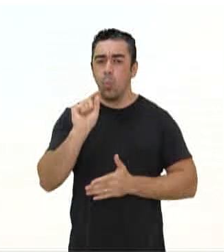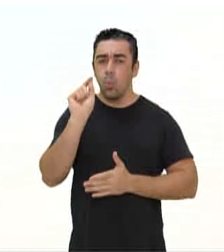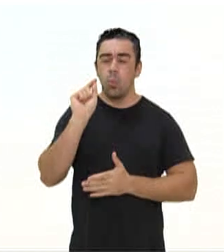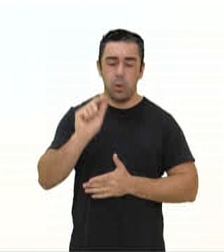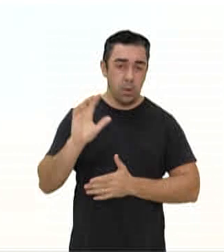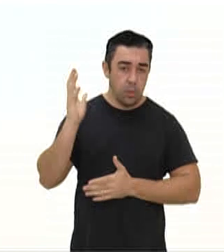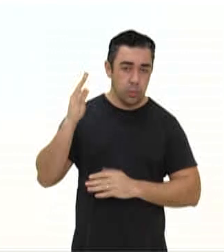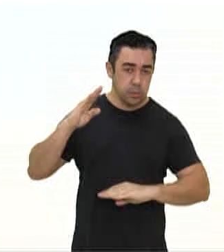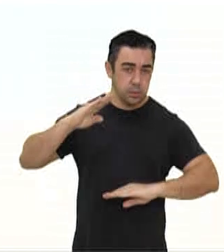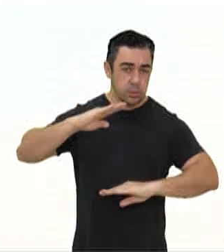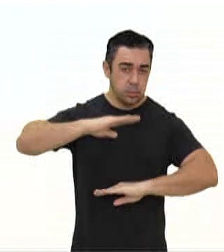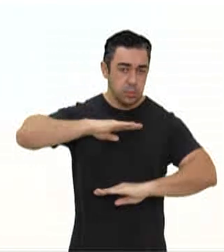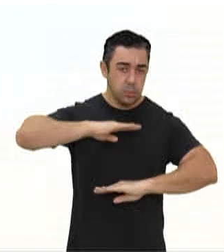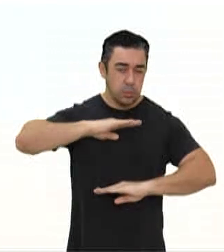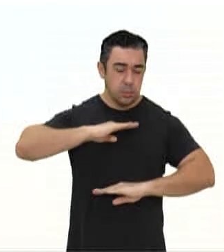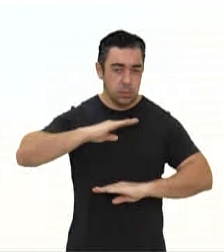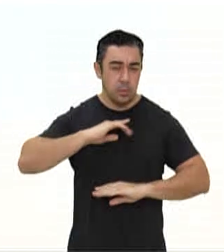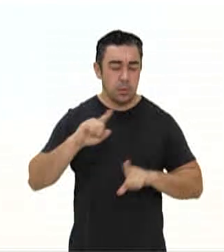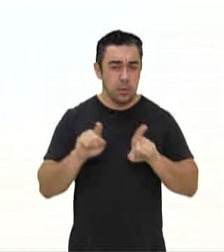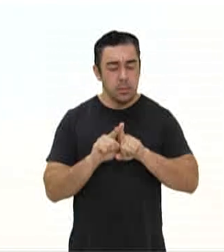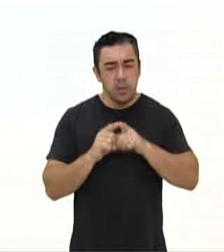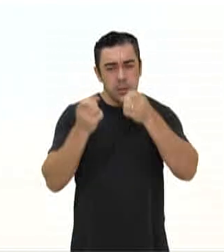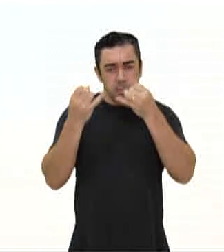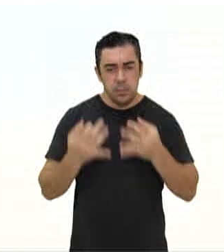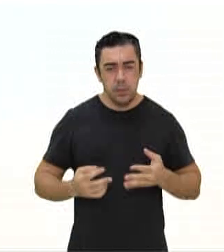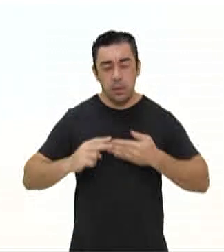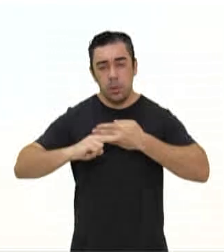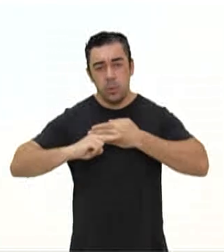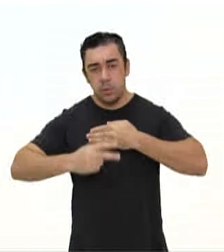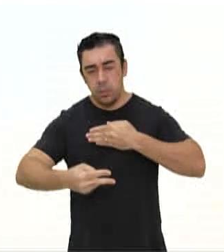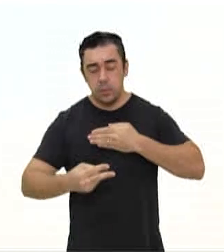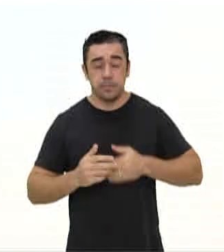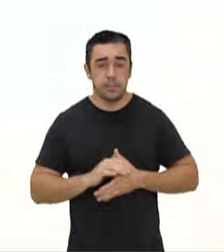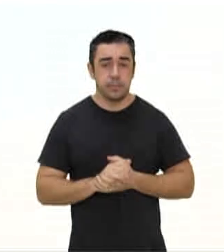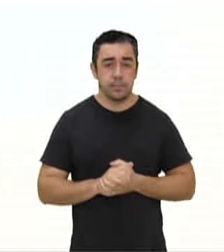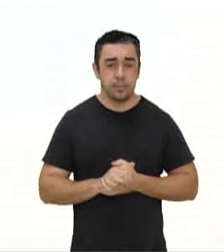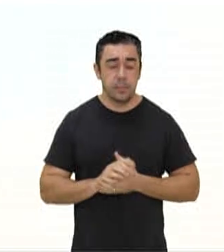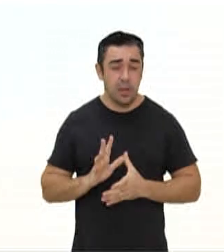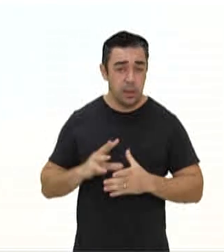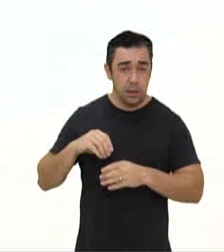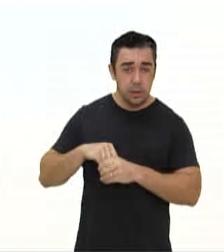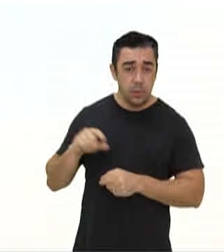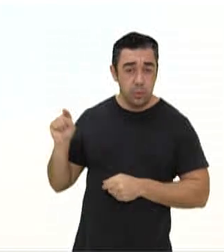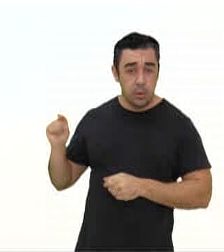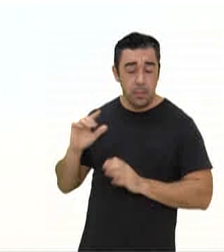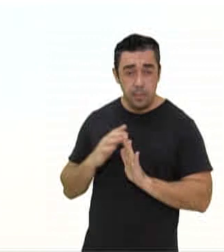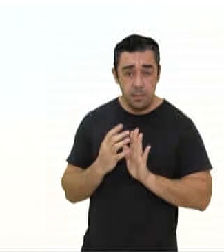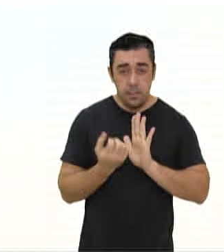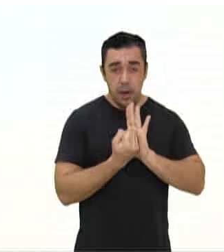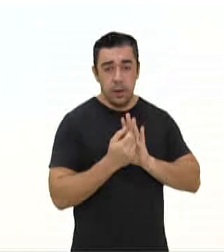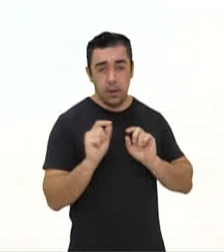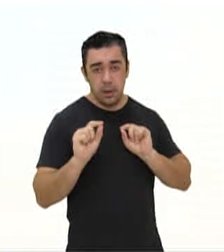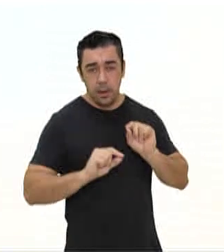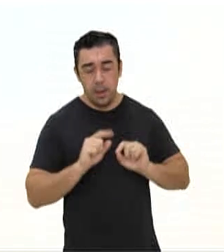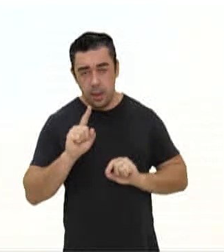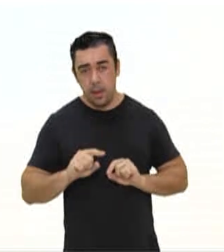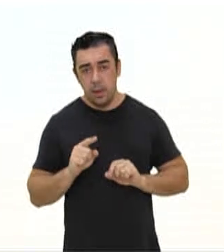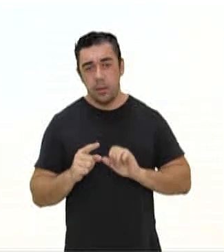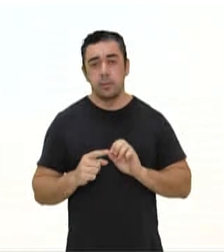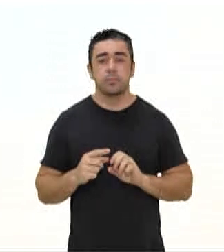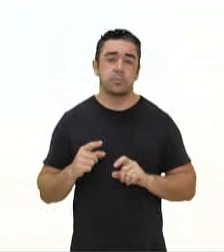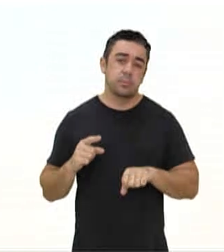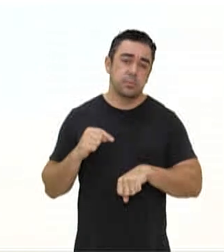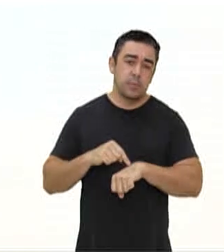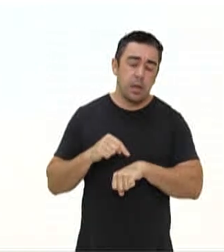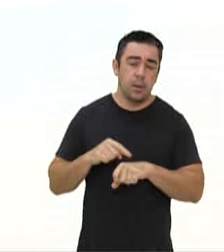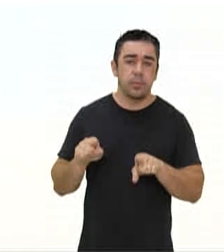circunstâncias e as causas e explicam suas consequências. Os elementos do estilo marcantes são o tempo, a citação